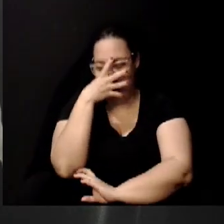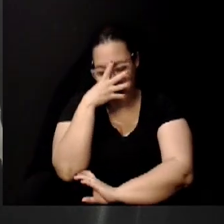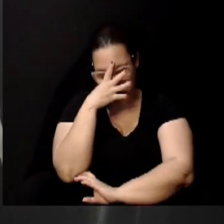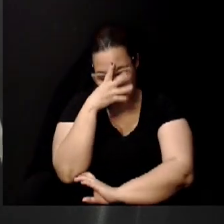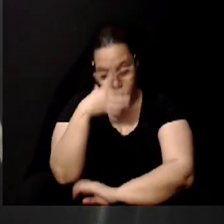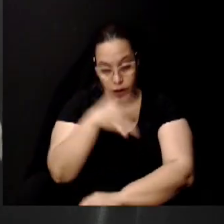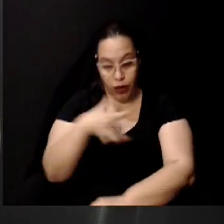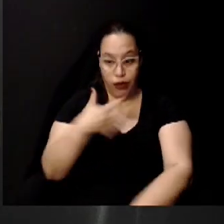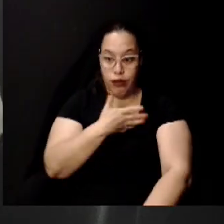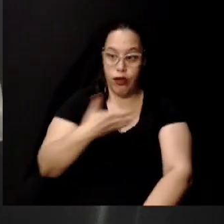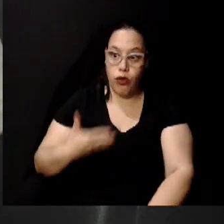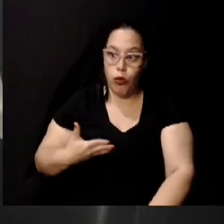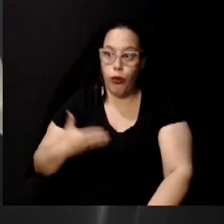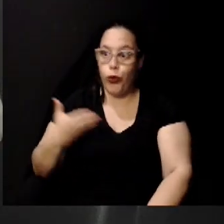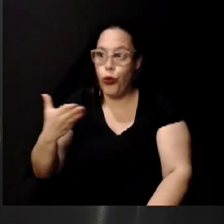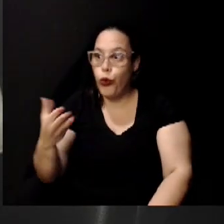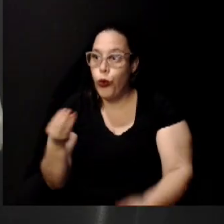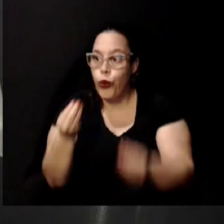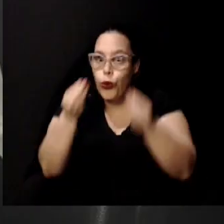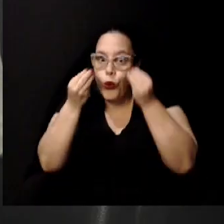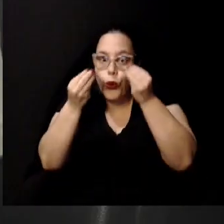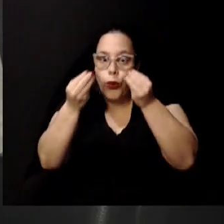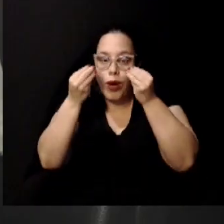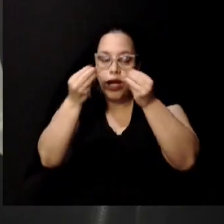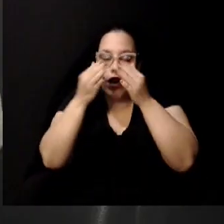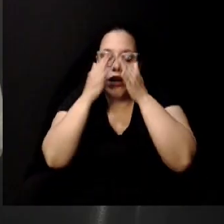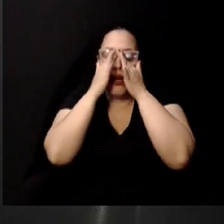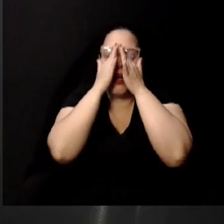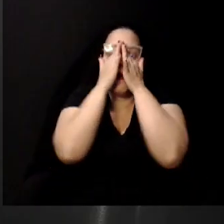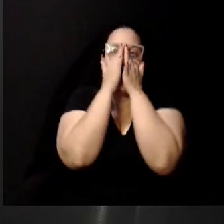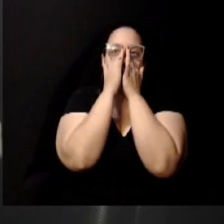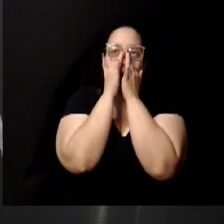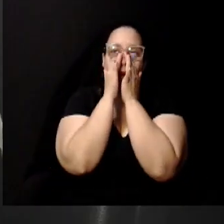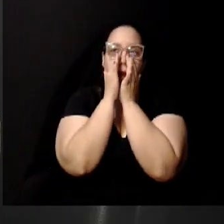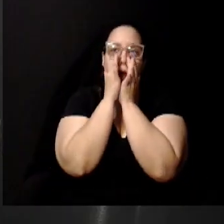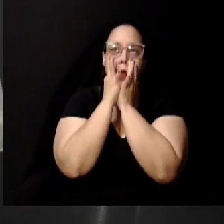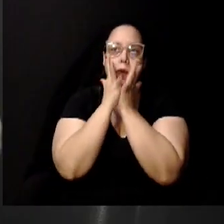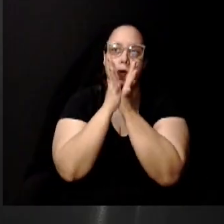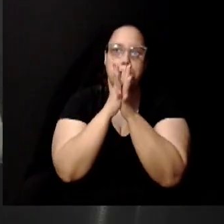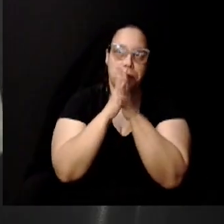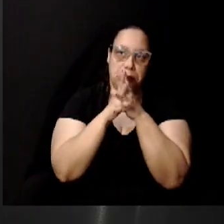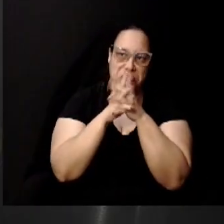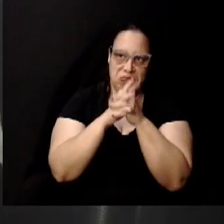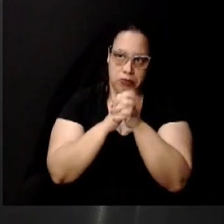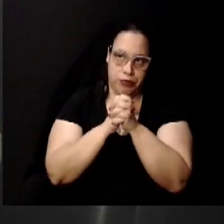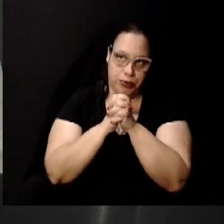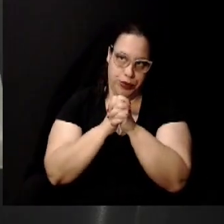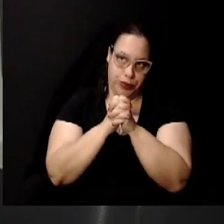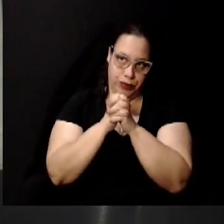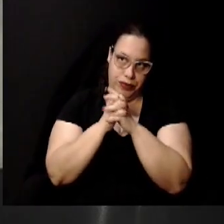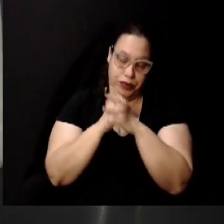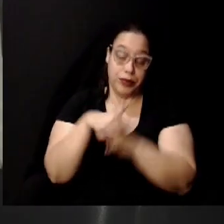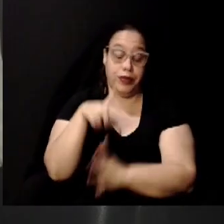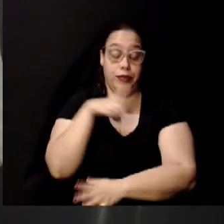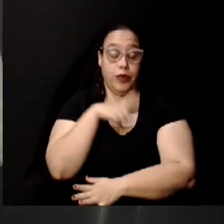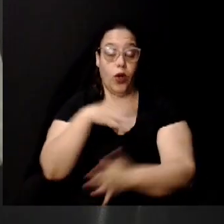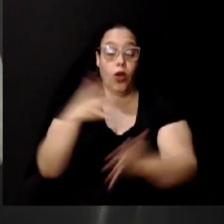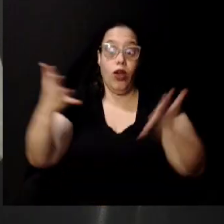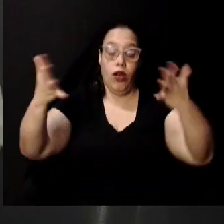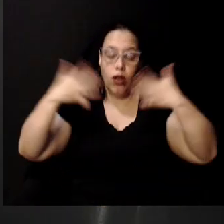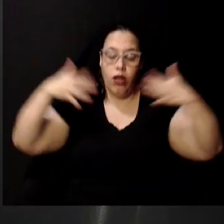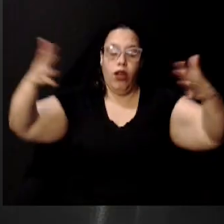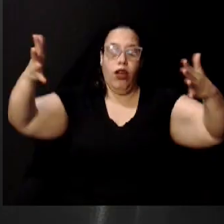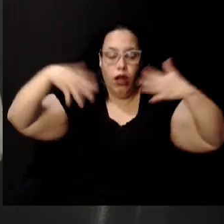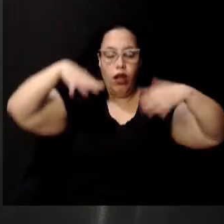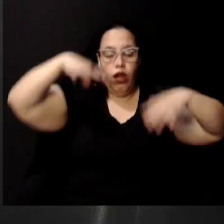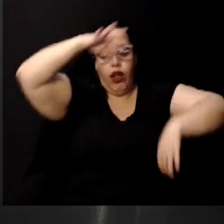pública. É uma questão de saúde pública. Nós estamos falando de uma situação em que nós vamos ter ondas de calor.